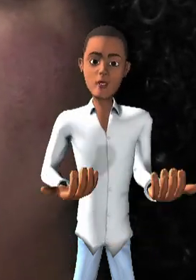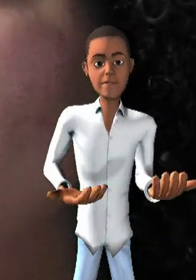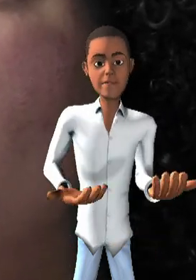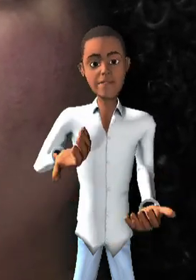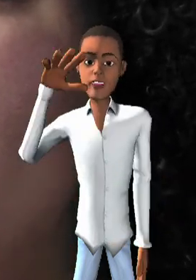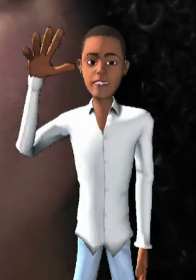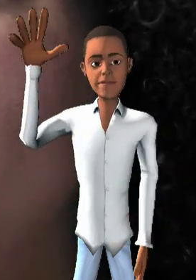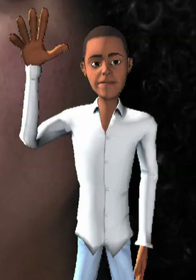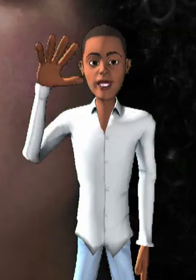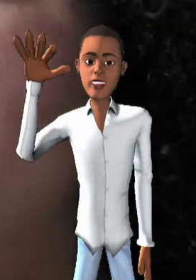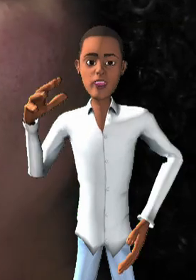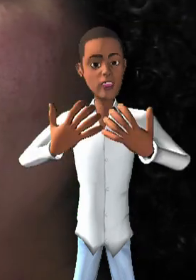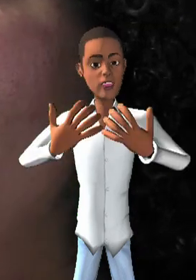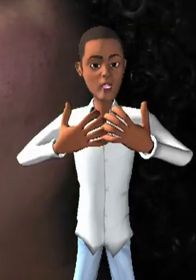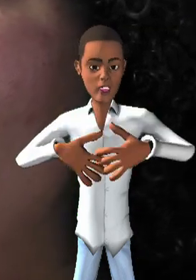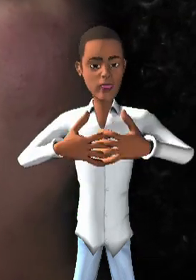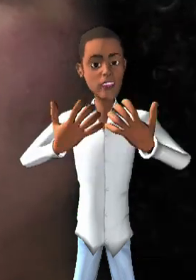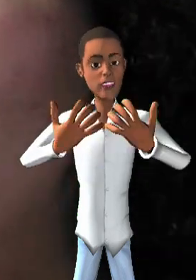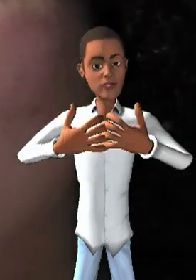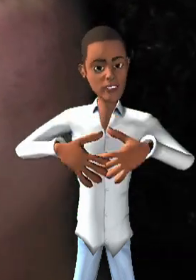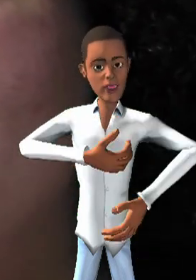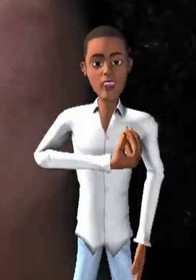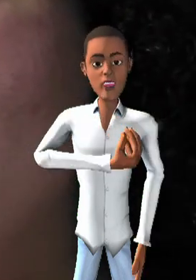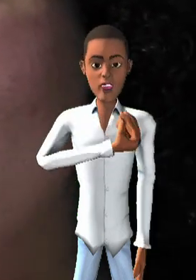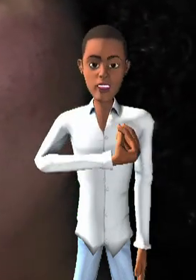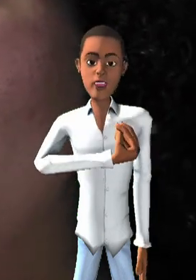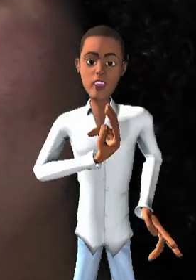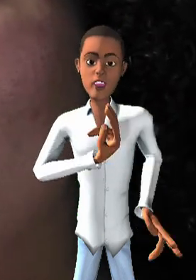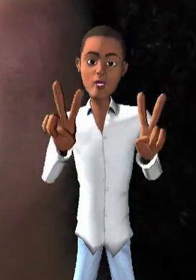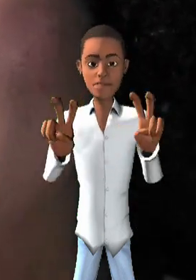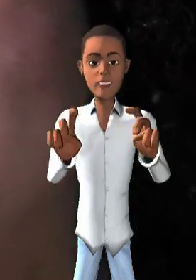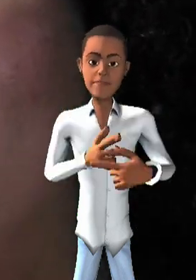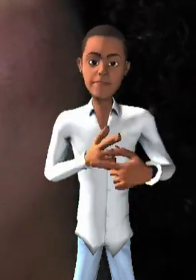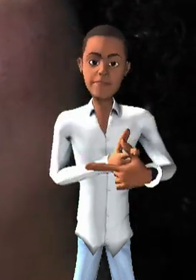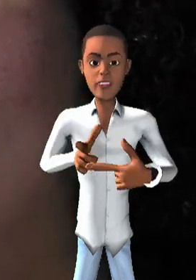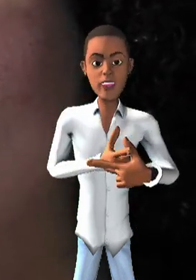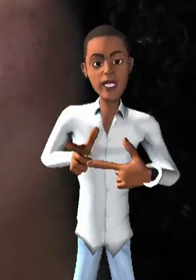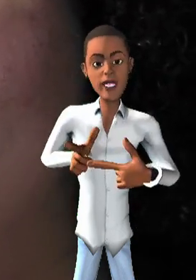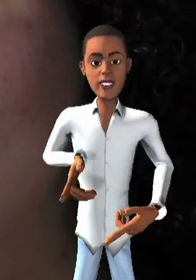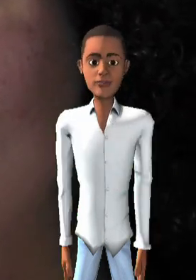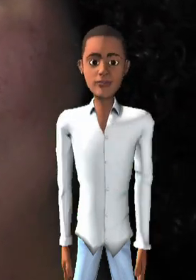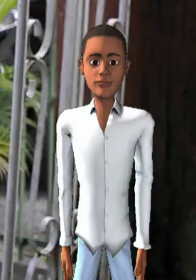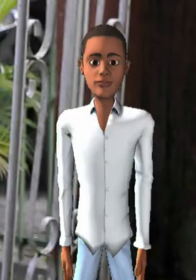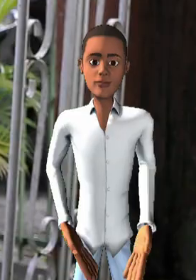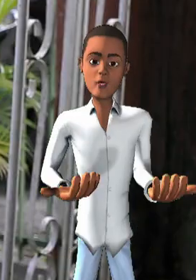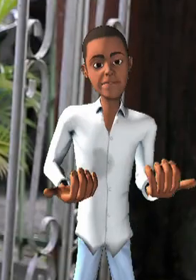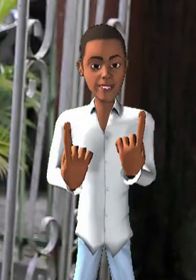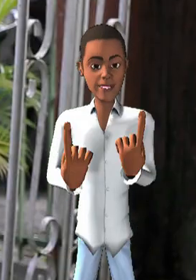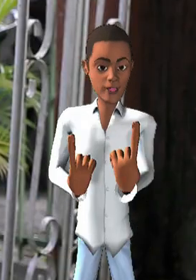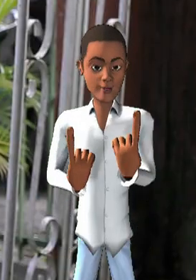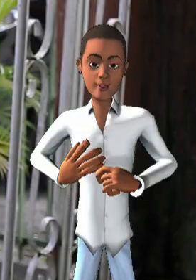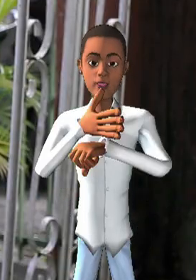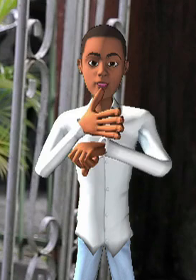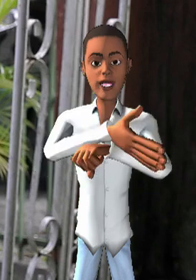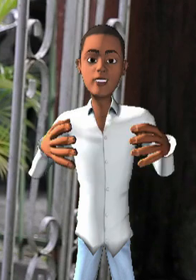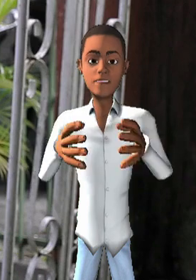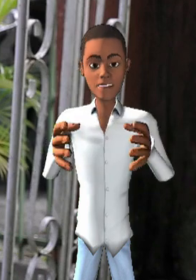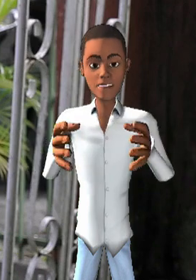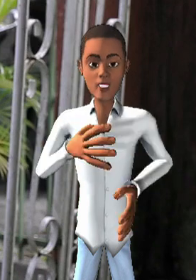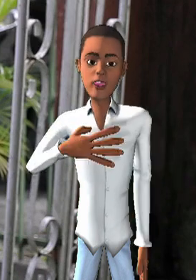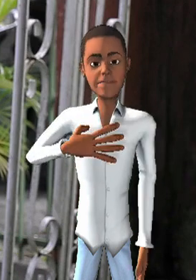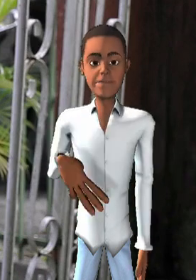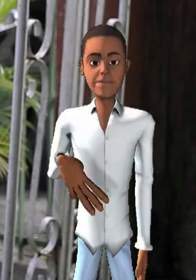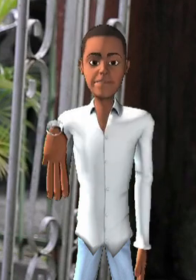Que tem um reflexo na vida deles, então logo a gente já trata dessas questões. Tem jovens que eles entram